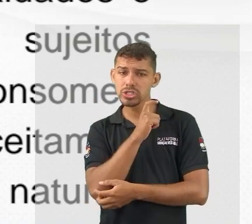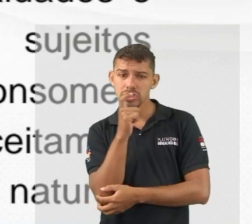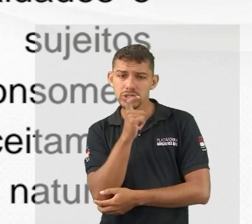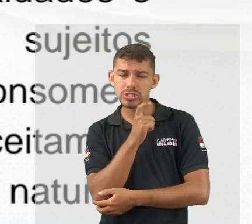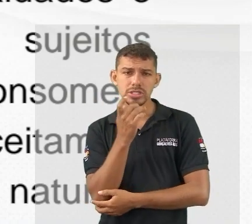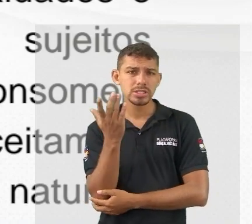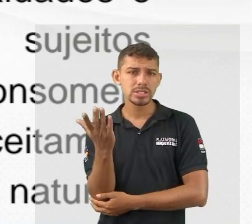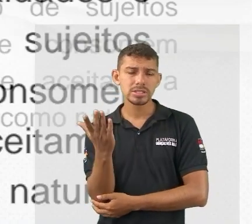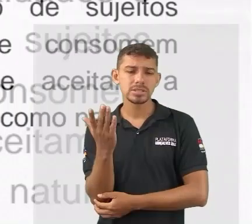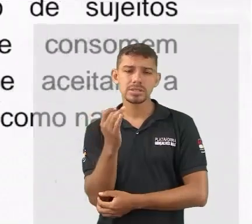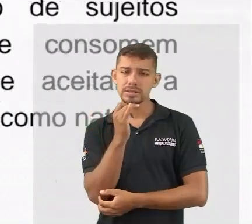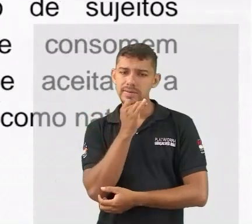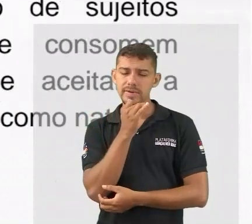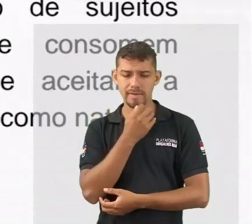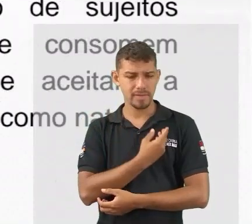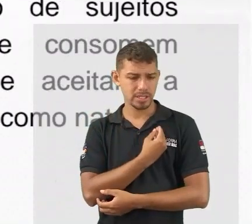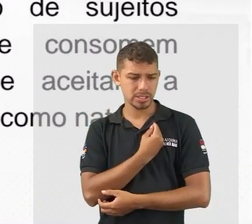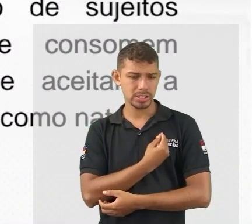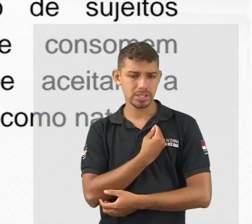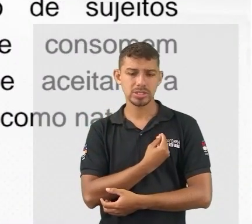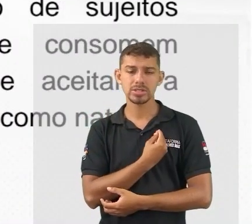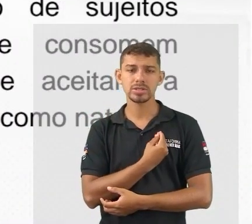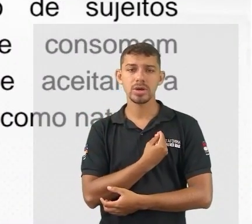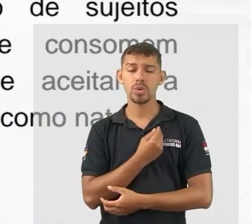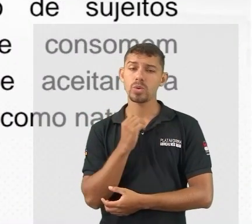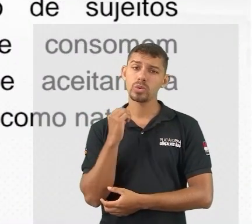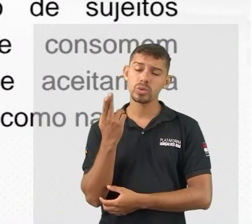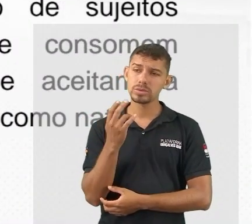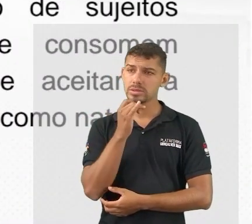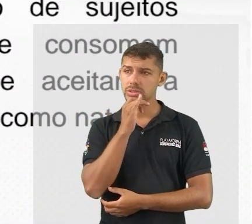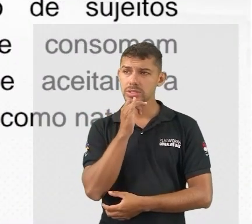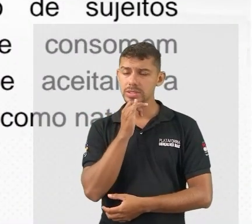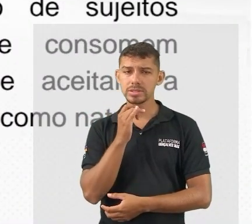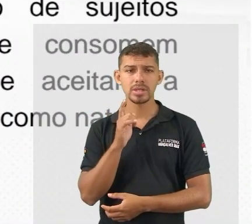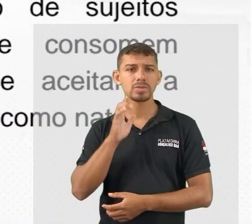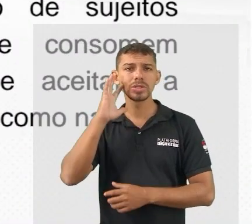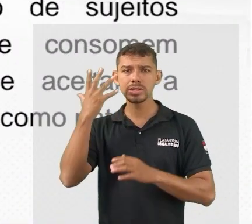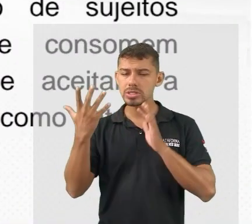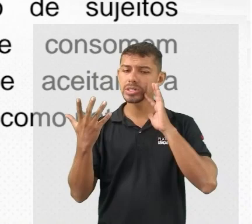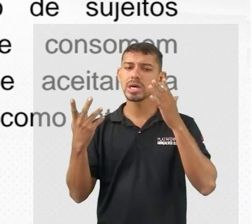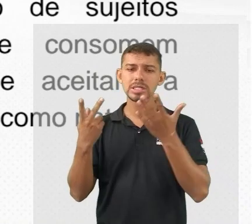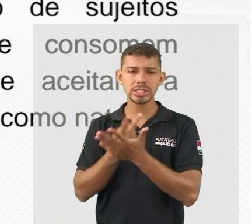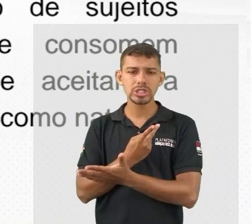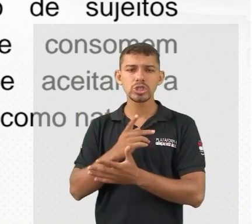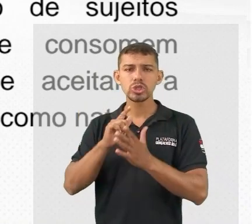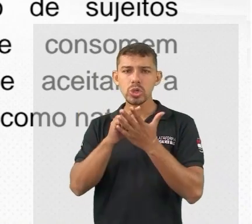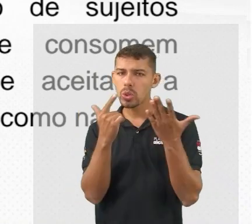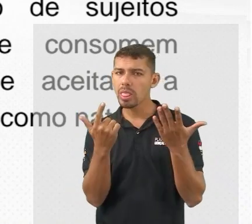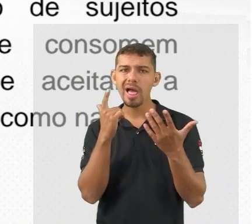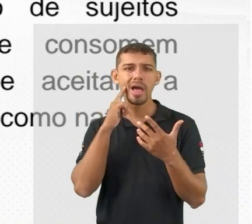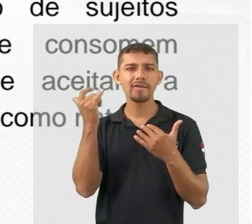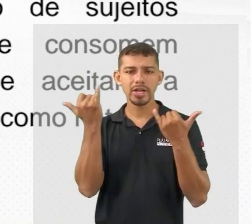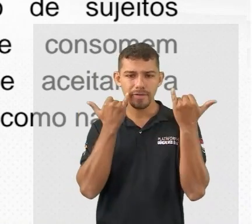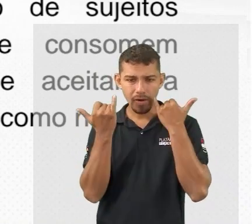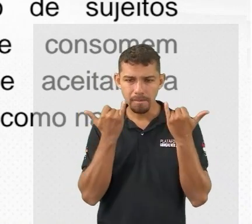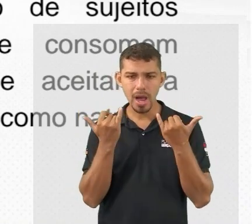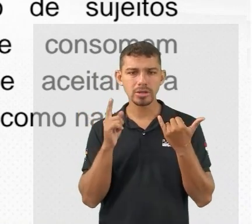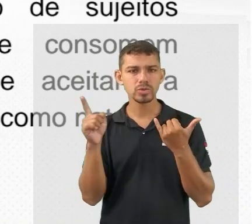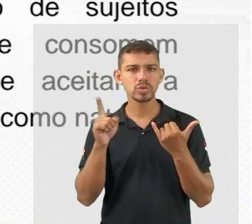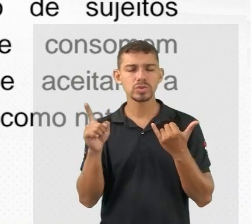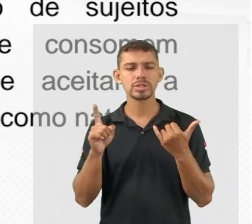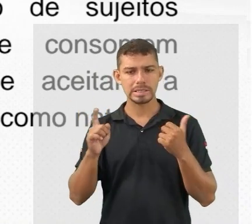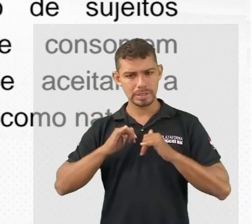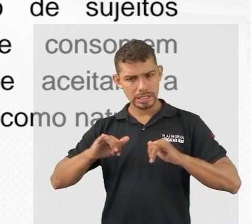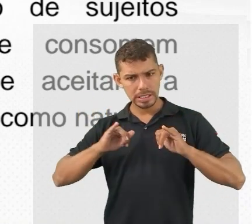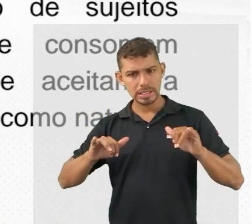né? Presencialmente, ou então, quando saiu uma coisa errada no jornal, o jornal era informado e ele tinha que